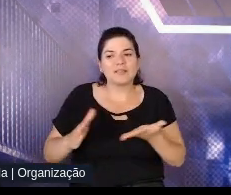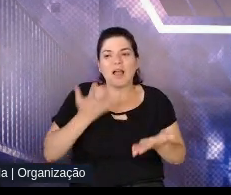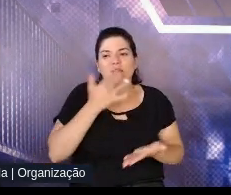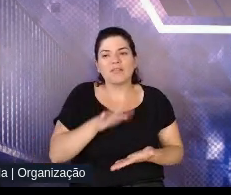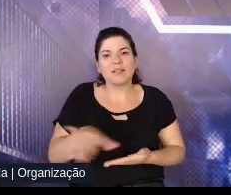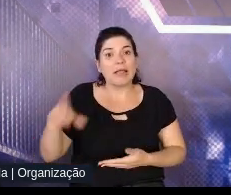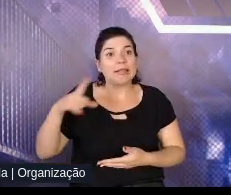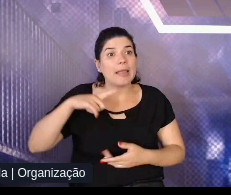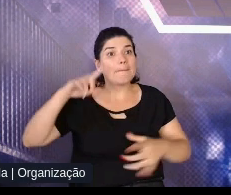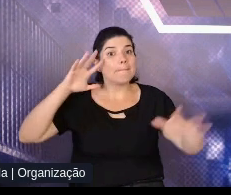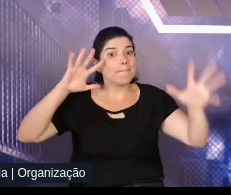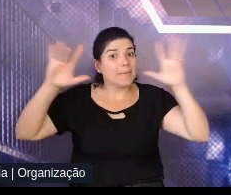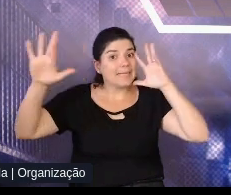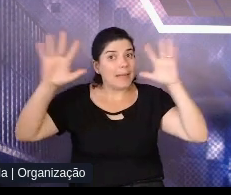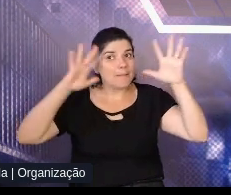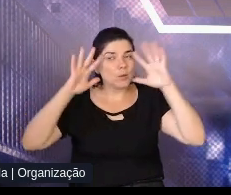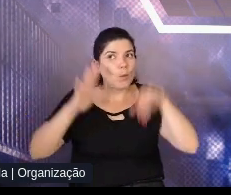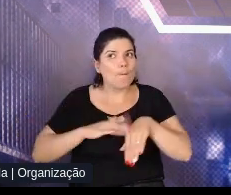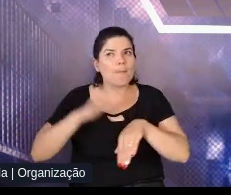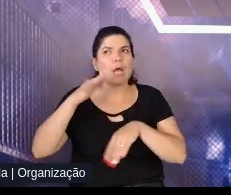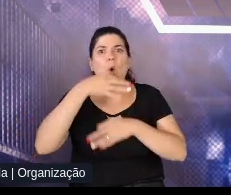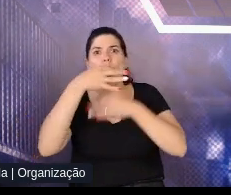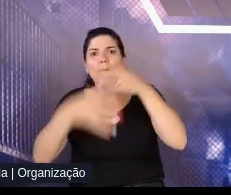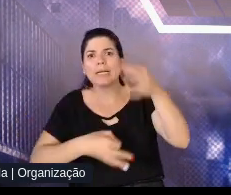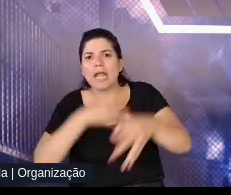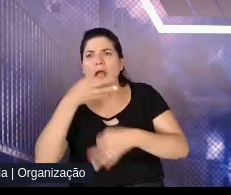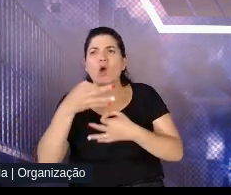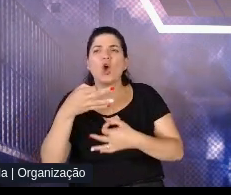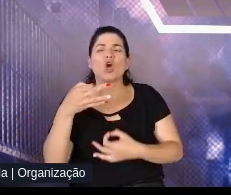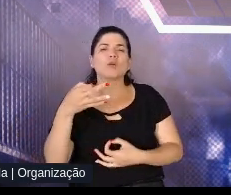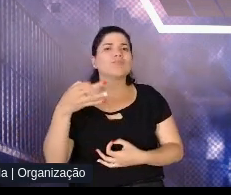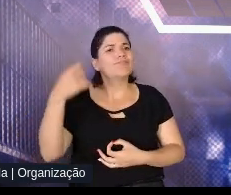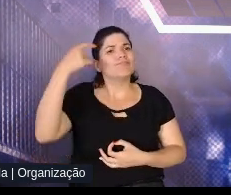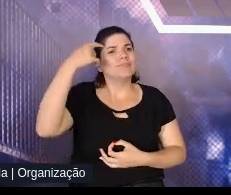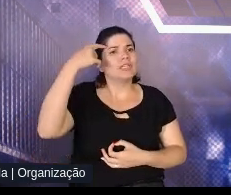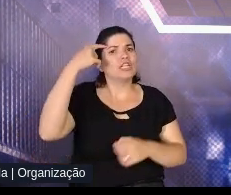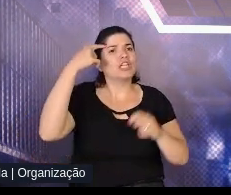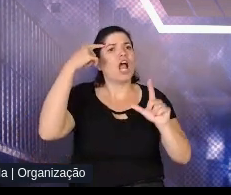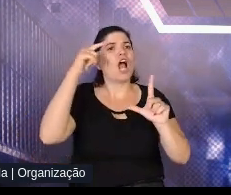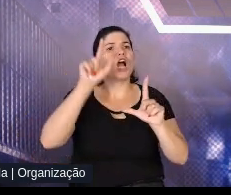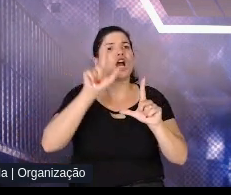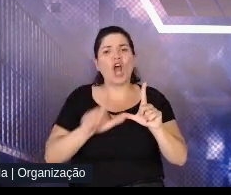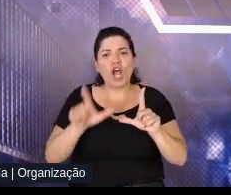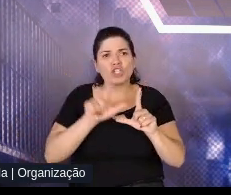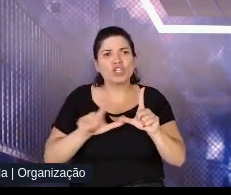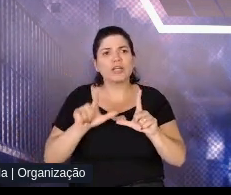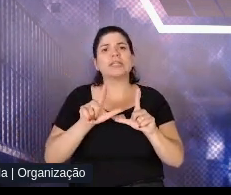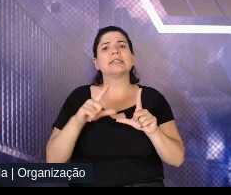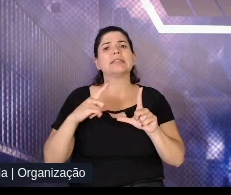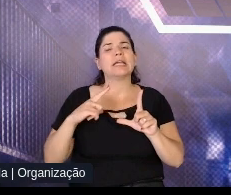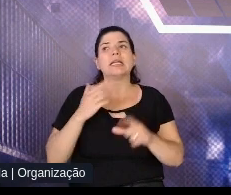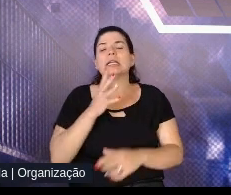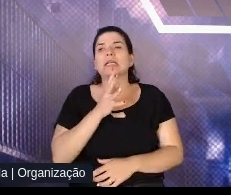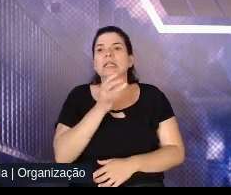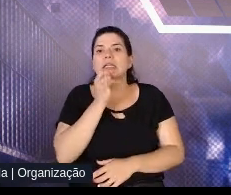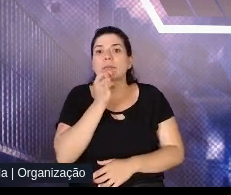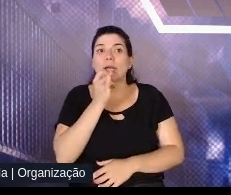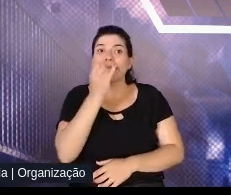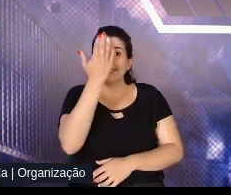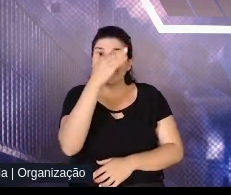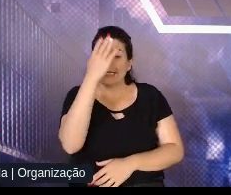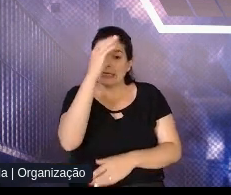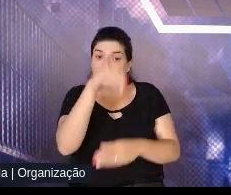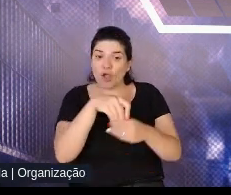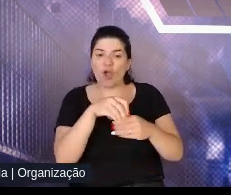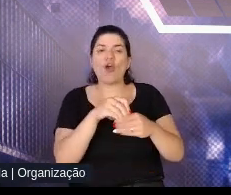um pensamento mais crítico, um pensamento mais lógico. Entender que, por exemplo, no Facebook, você compartilhar